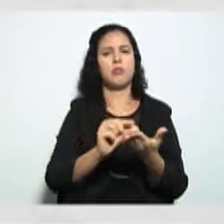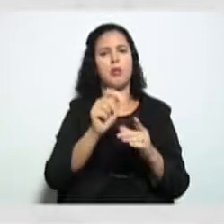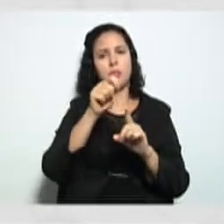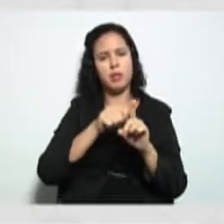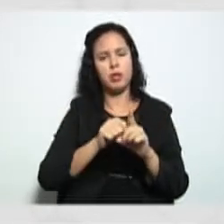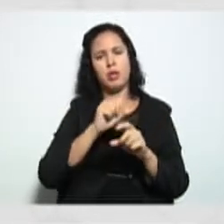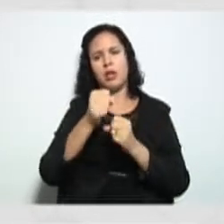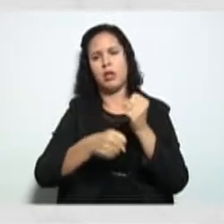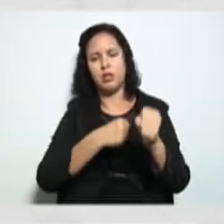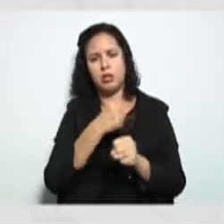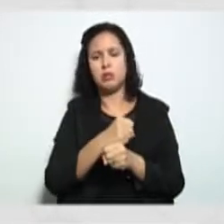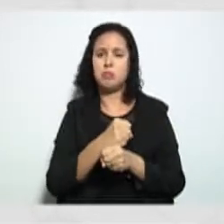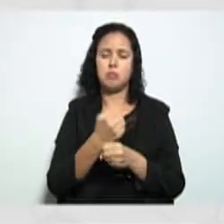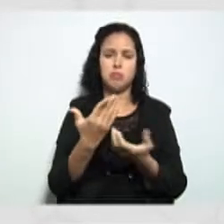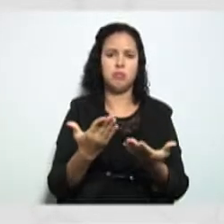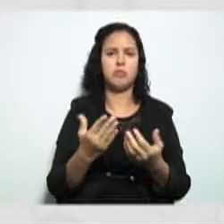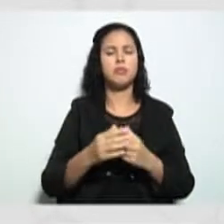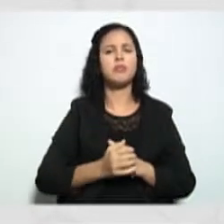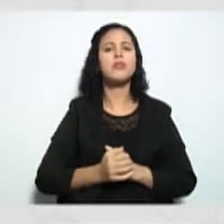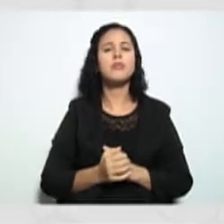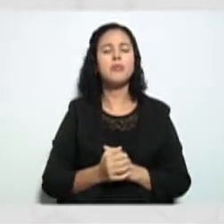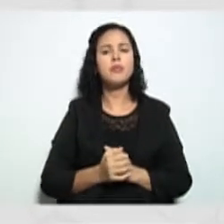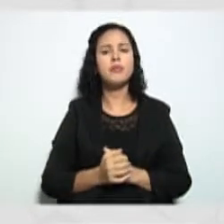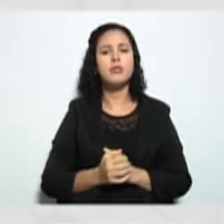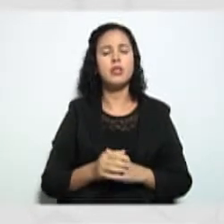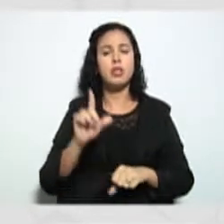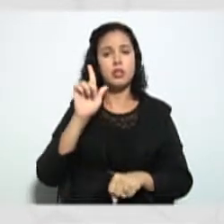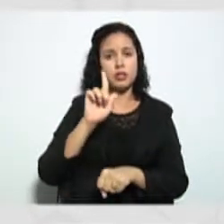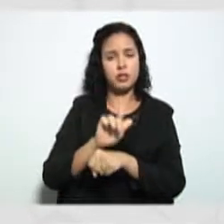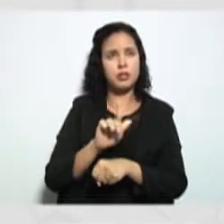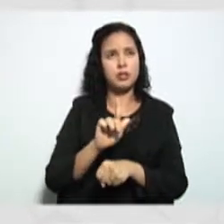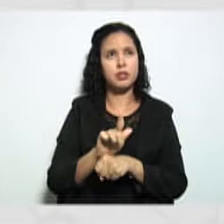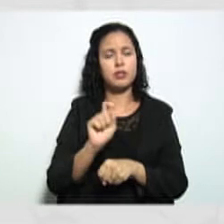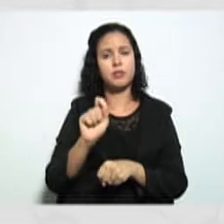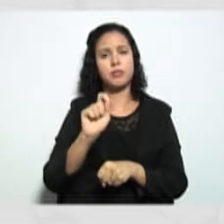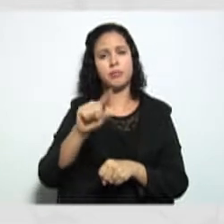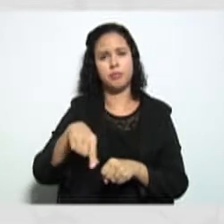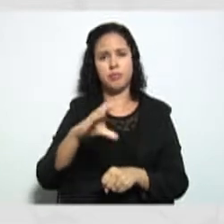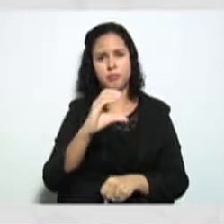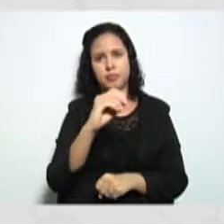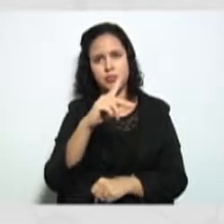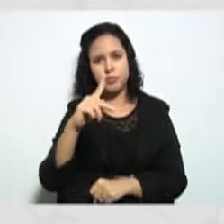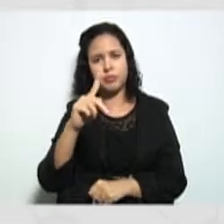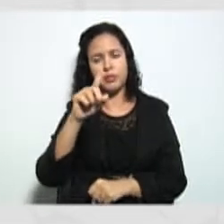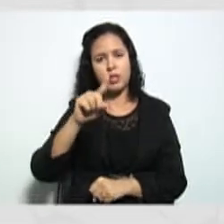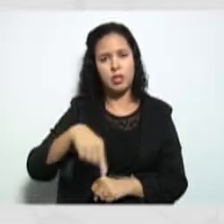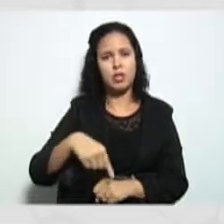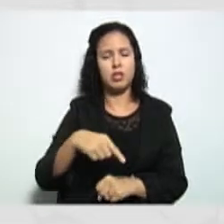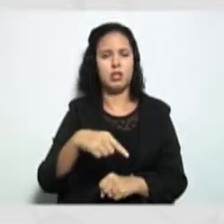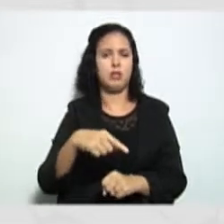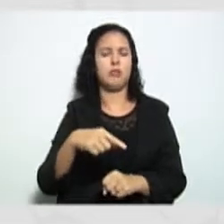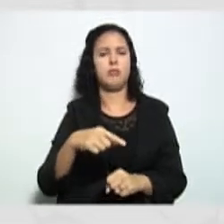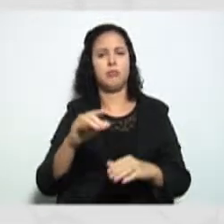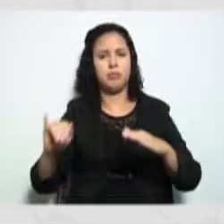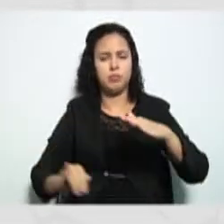pagamento para a cooperativa. Quando a gente fala de gestão, a gente vê que a cooperativa é o que a gente chama de instituição